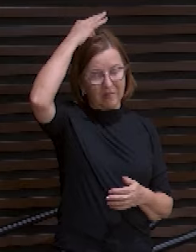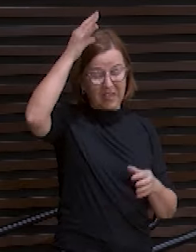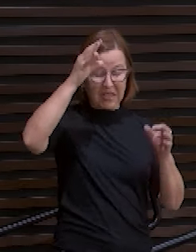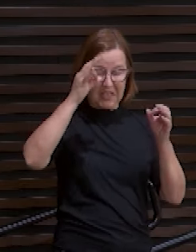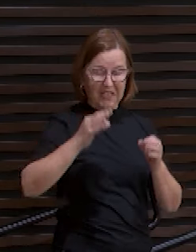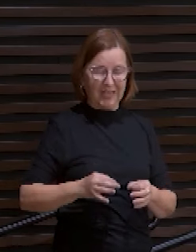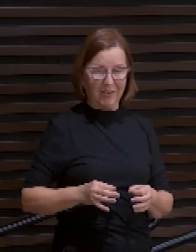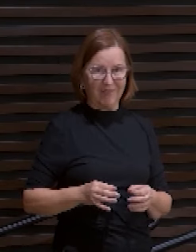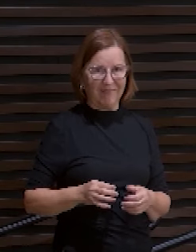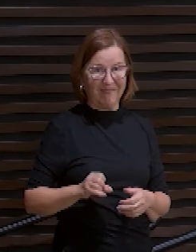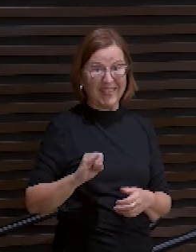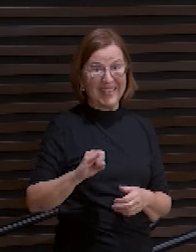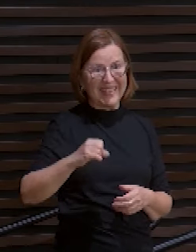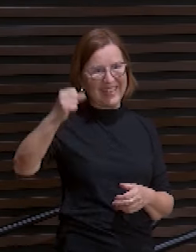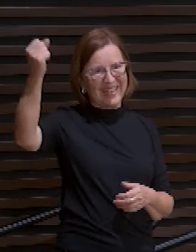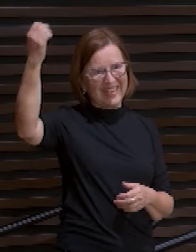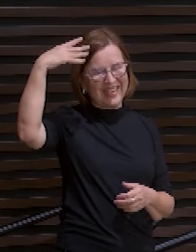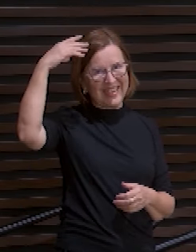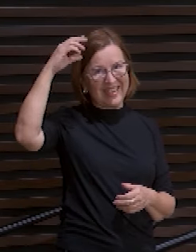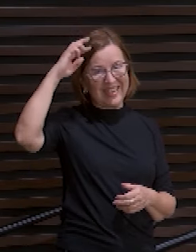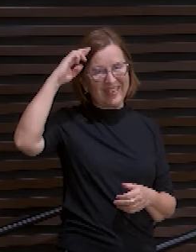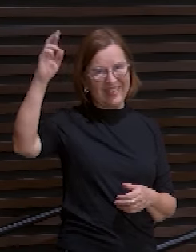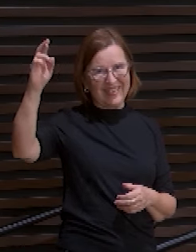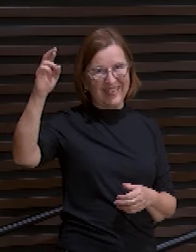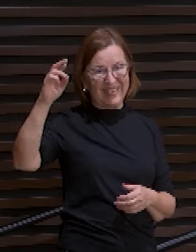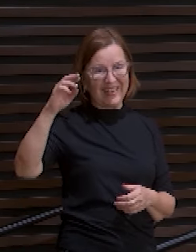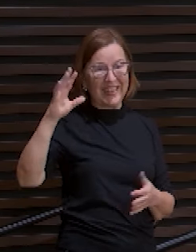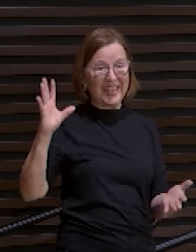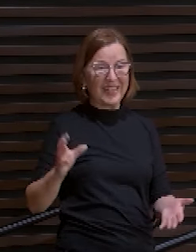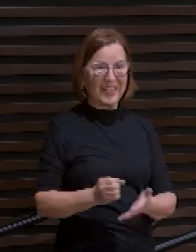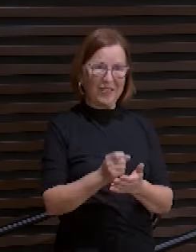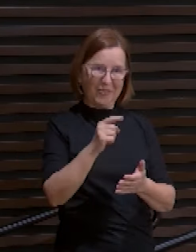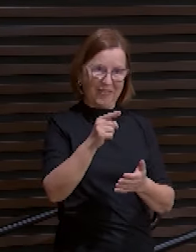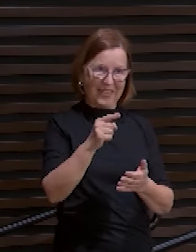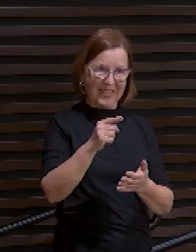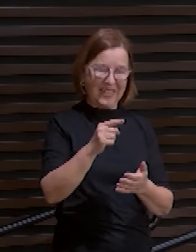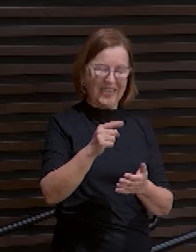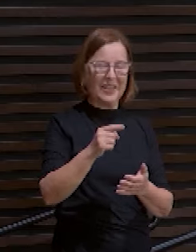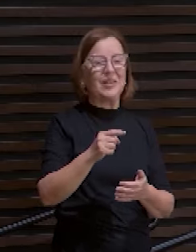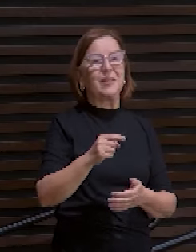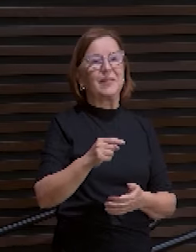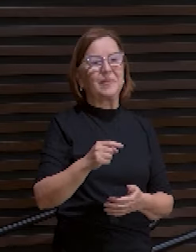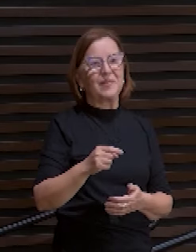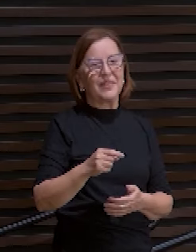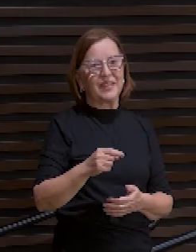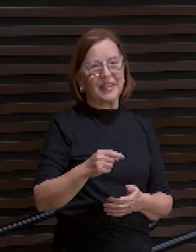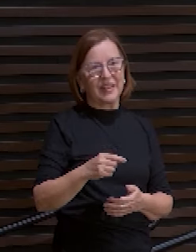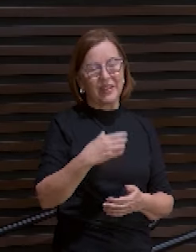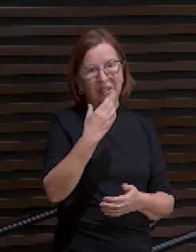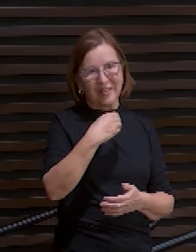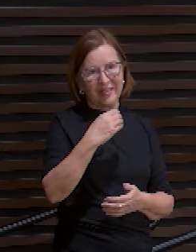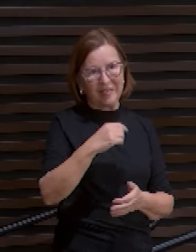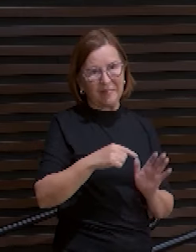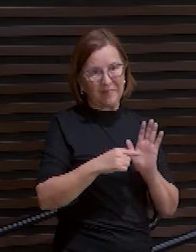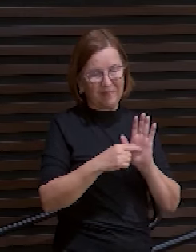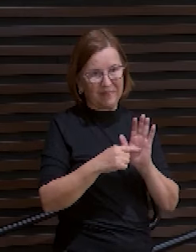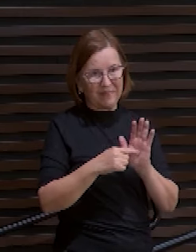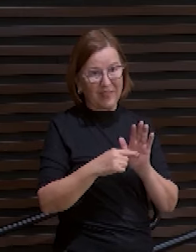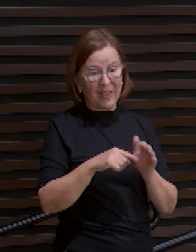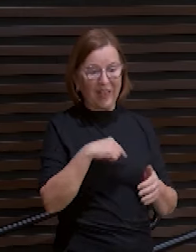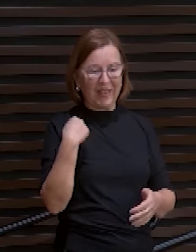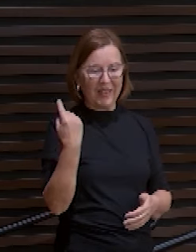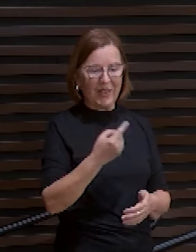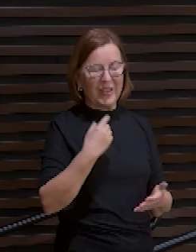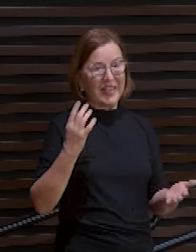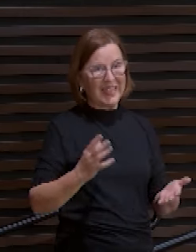se a graça do Senhor o alcançou o fruto crescerá somos salvos pela fé